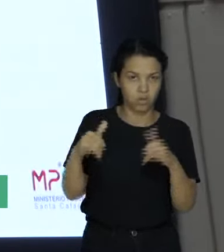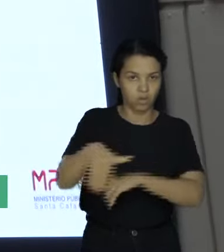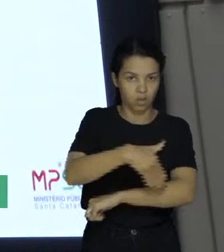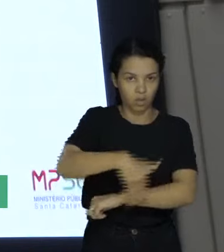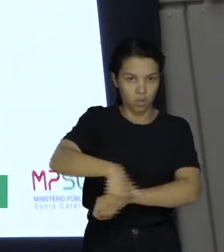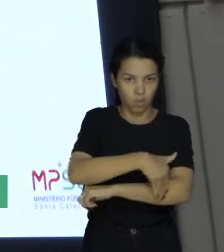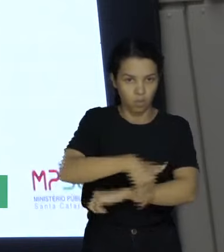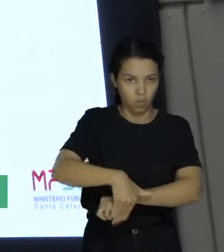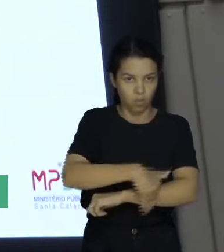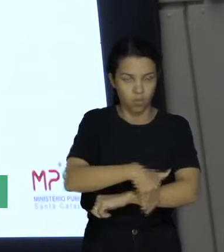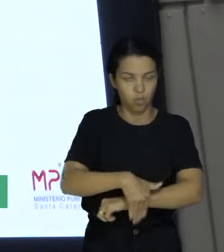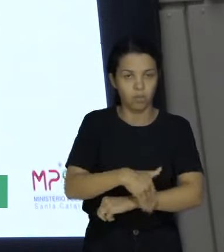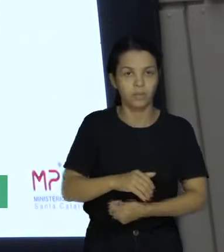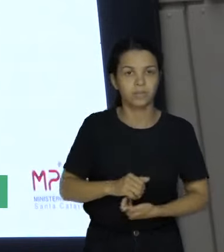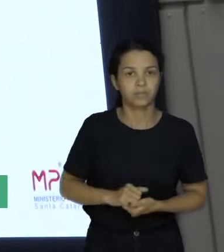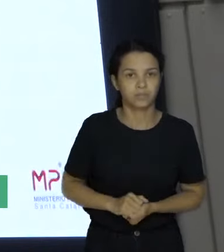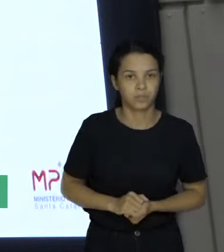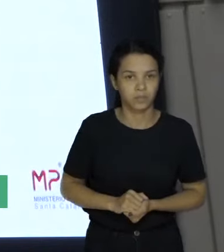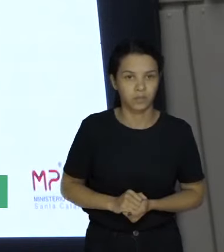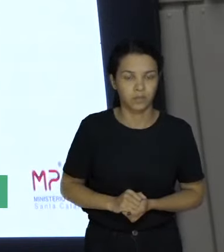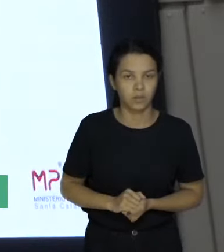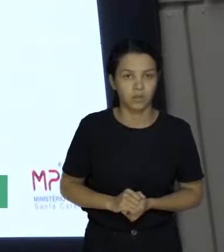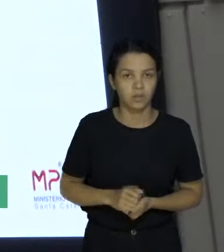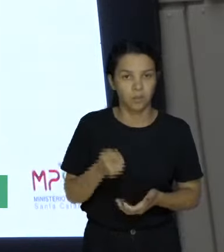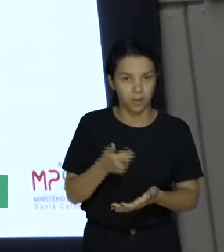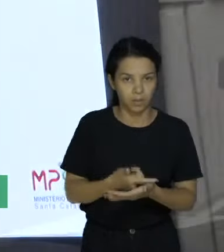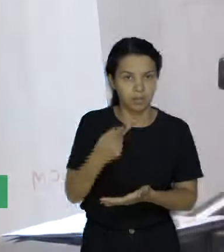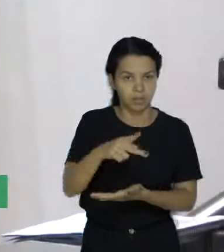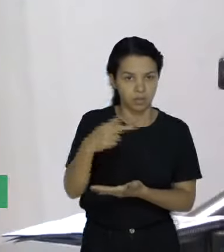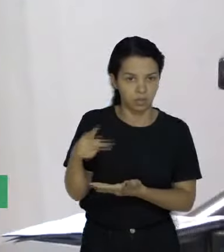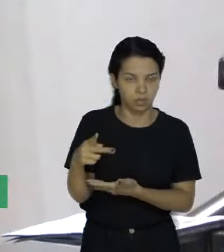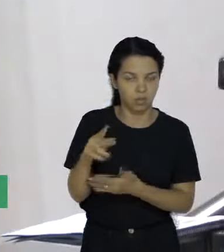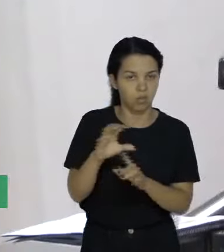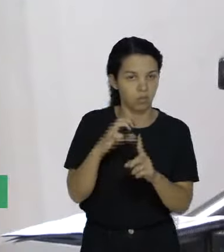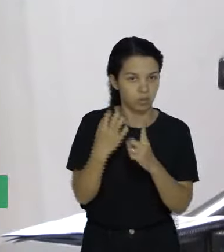tarifa de energia elétrica daquela comunidade